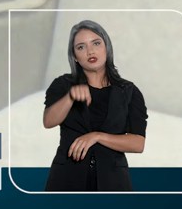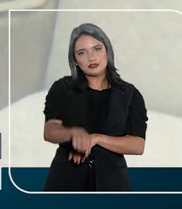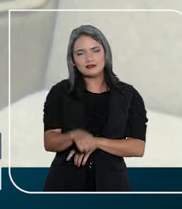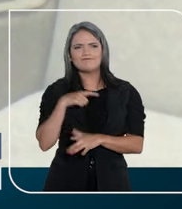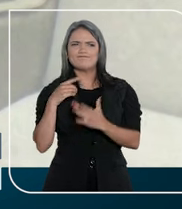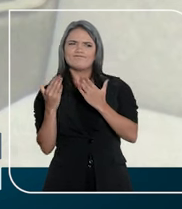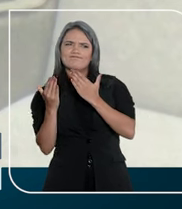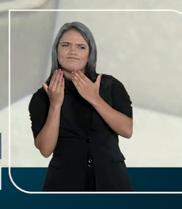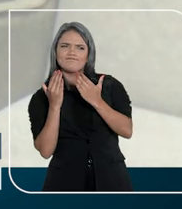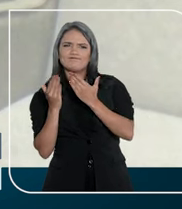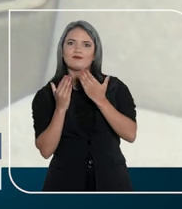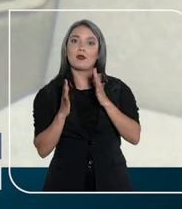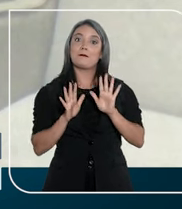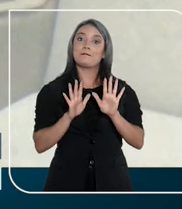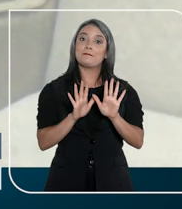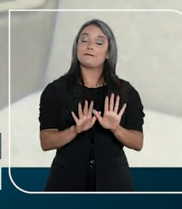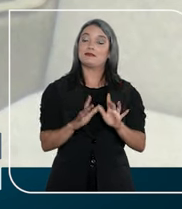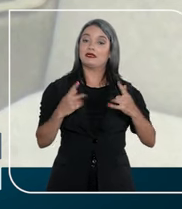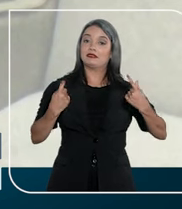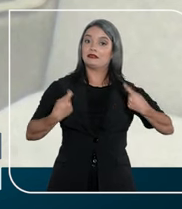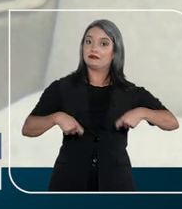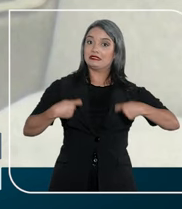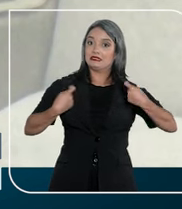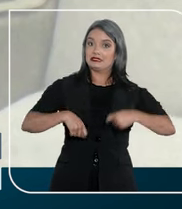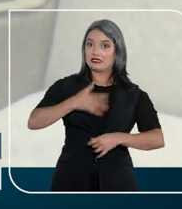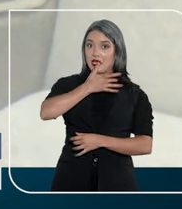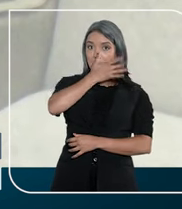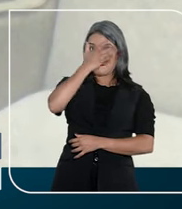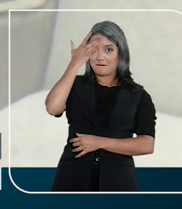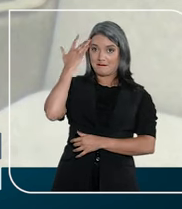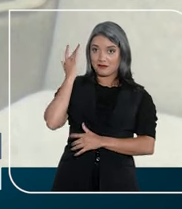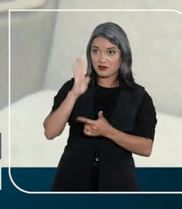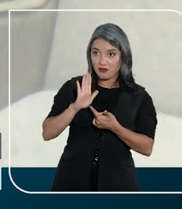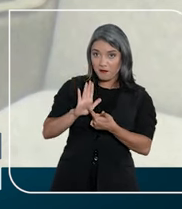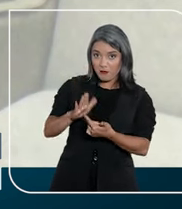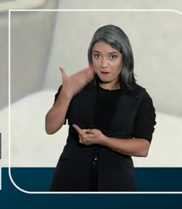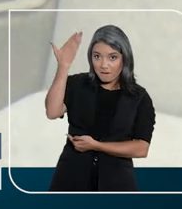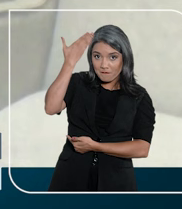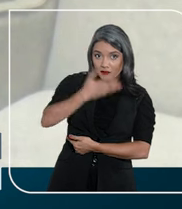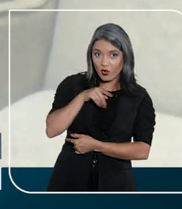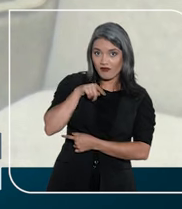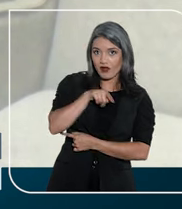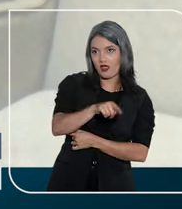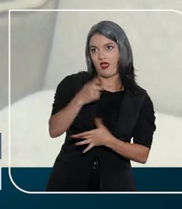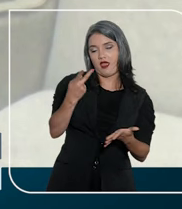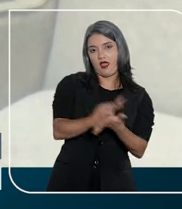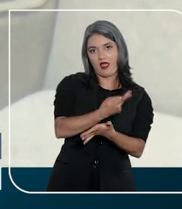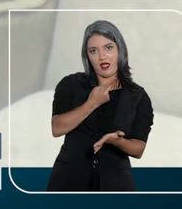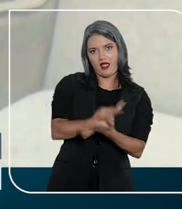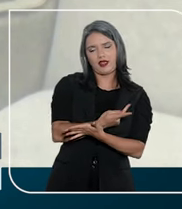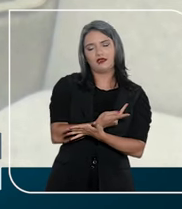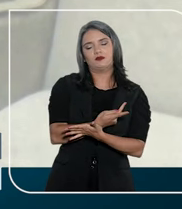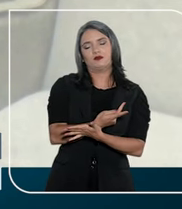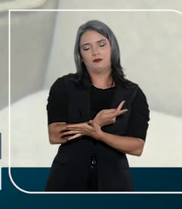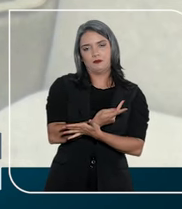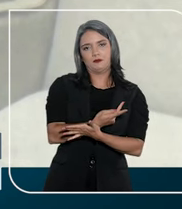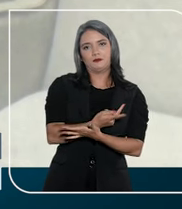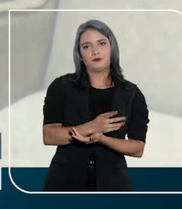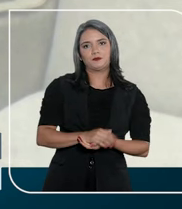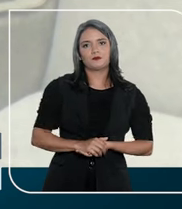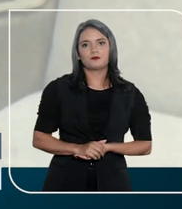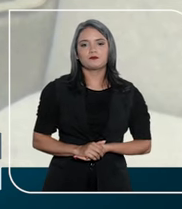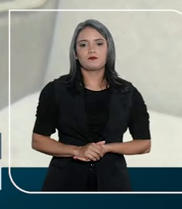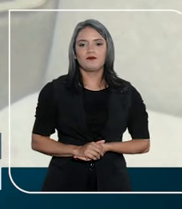que haja a demonstração inequívoca de que houve uma ilegalidade. É lógico que